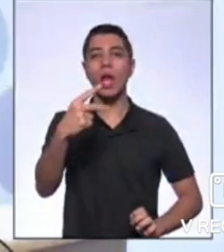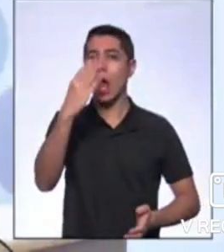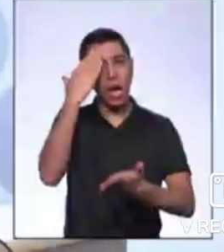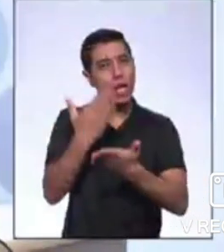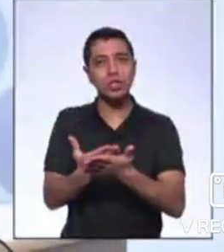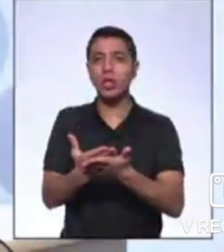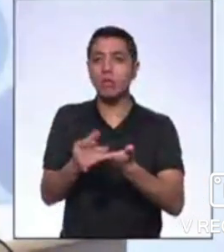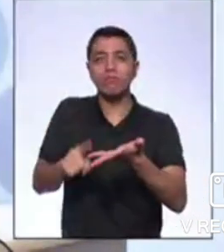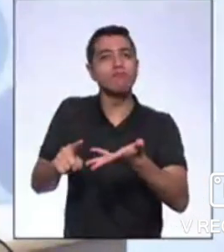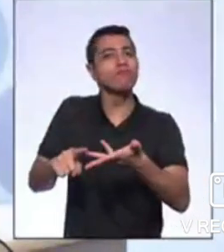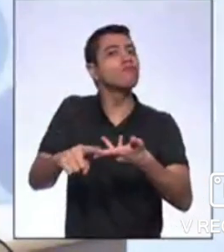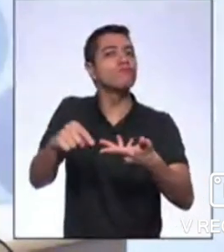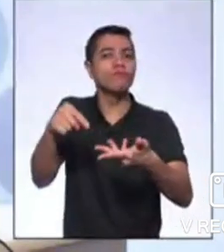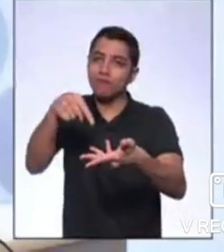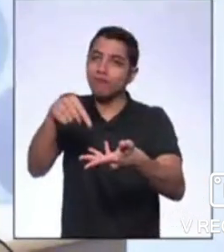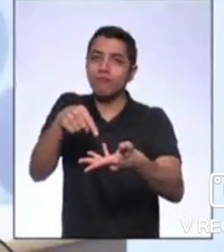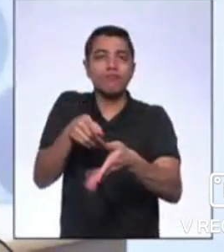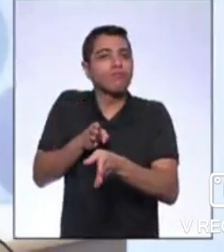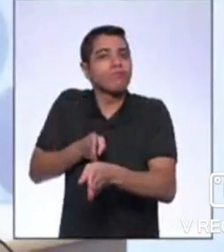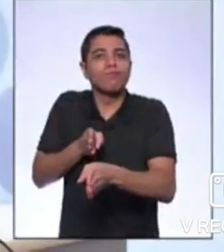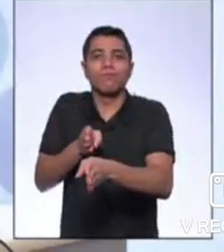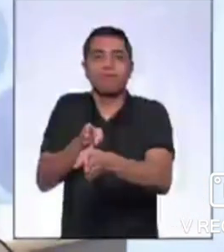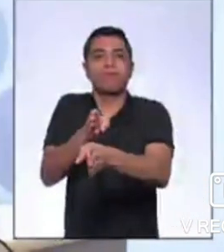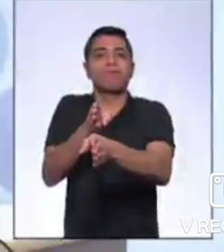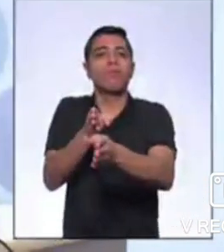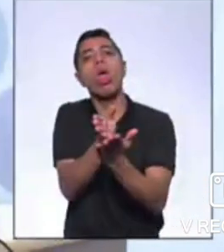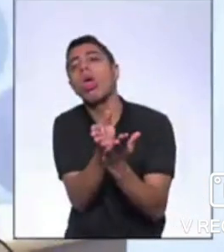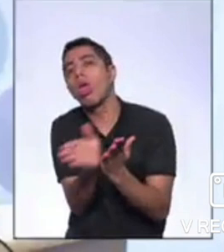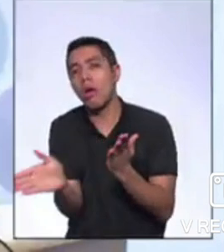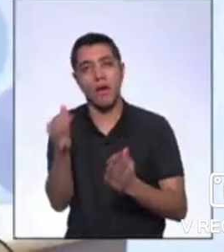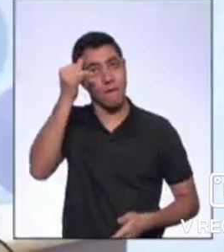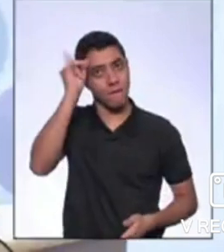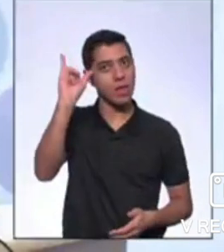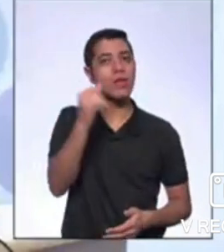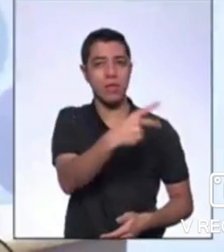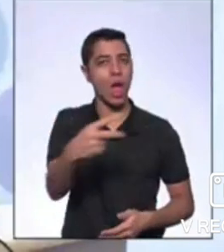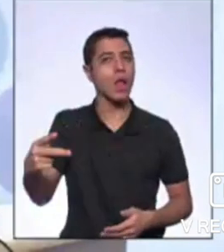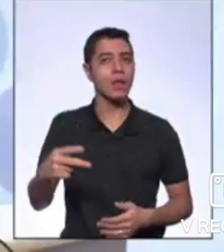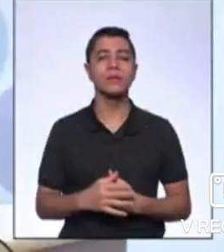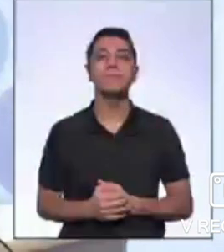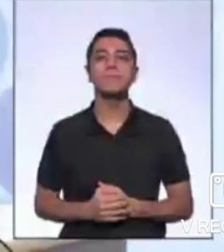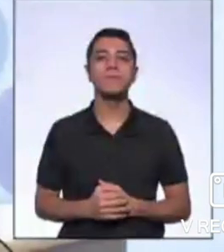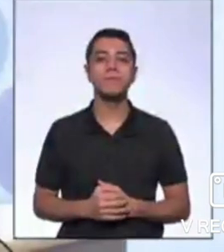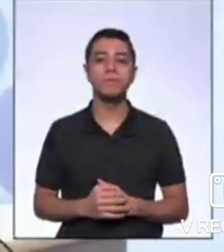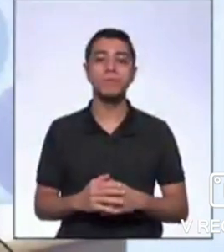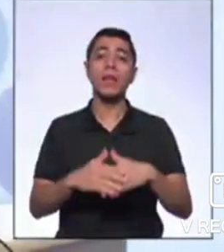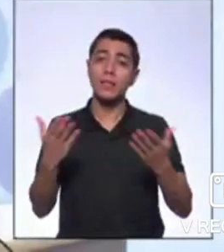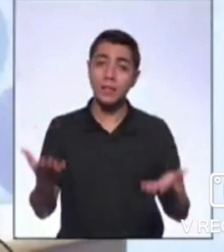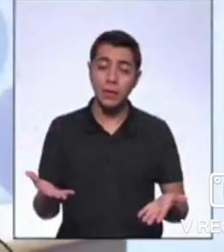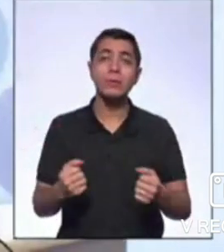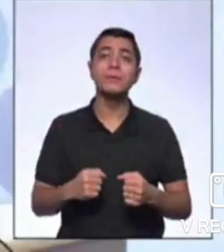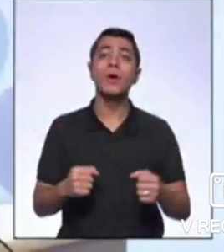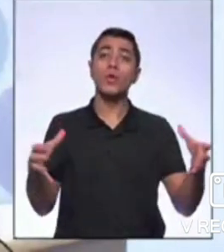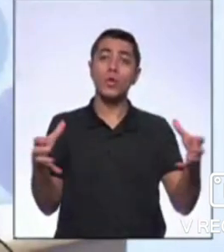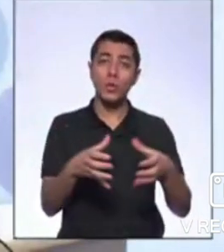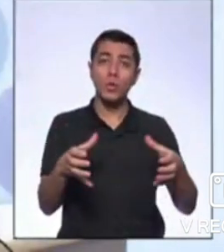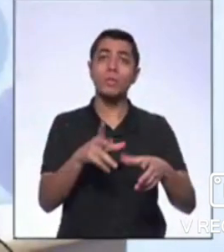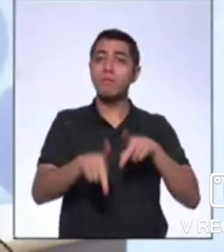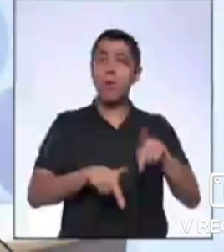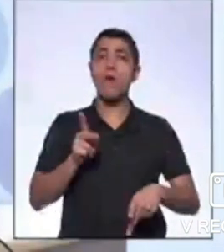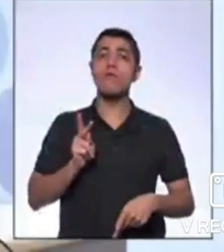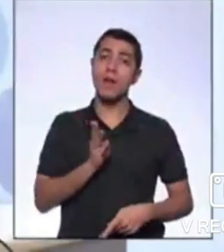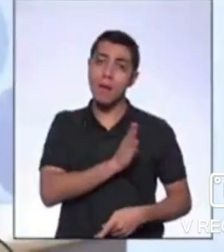que o monoteísmo ético, gente, foi uma solução encontrada para a sobrevivência dos hebreus enquanto povo para sempre.